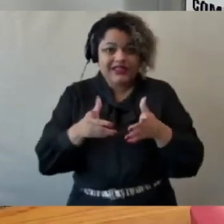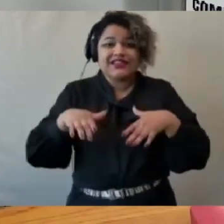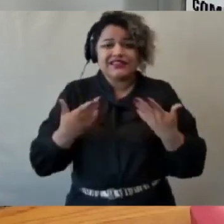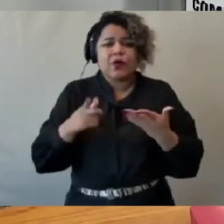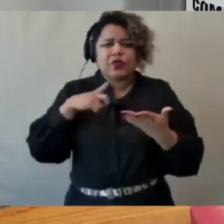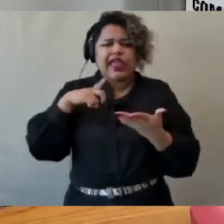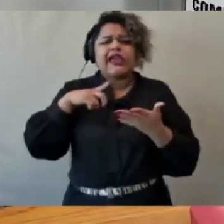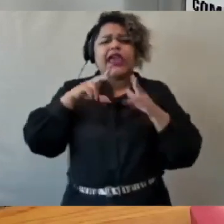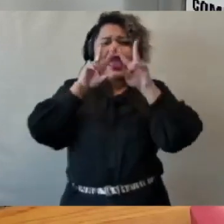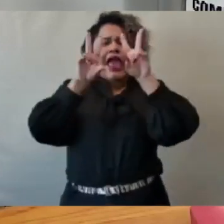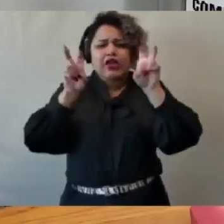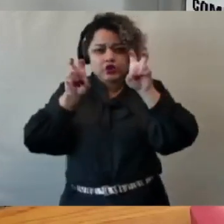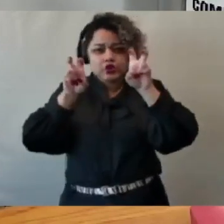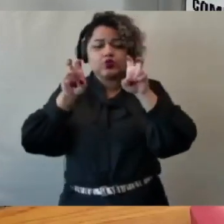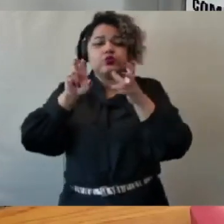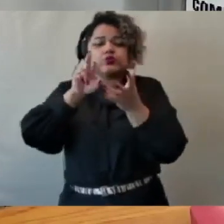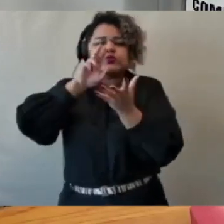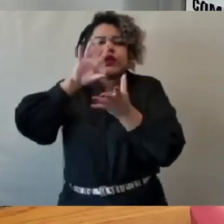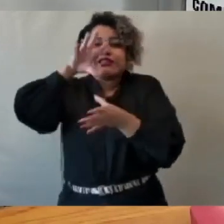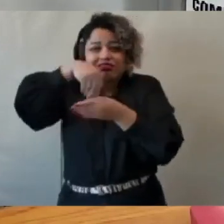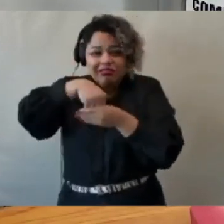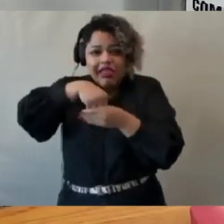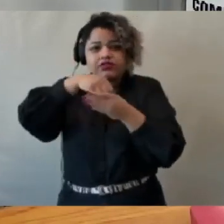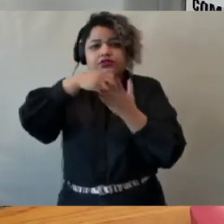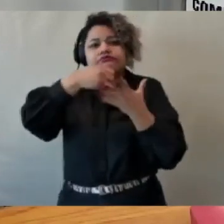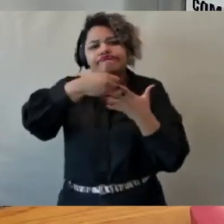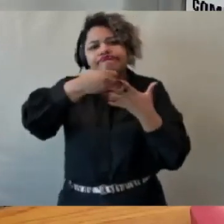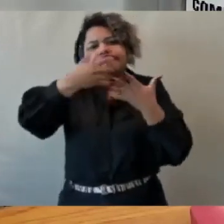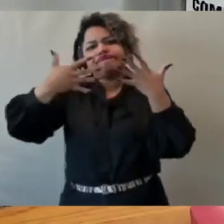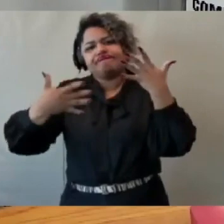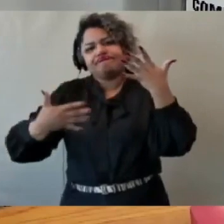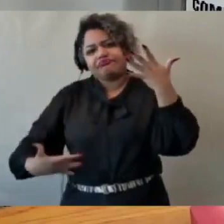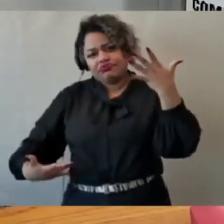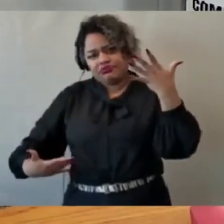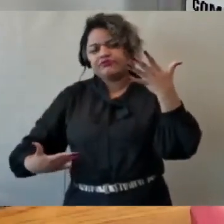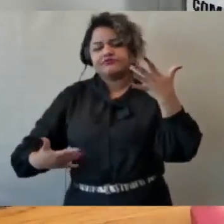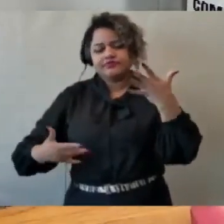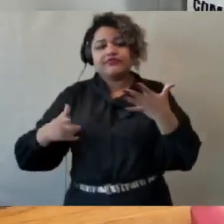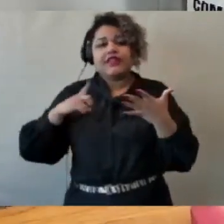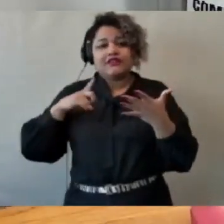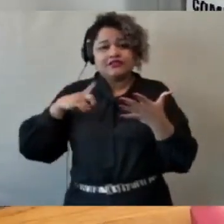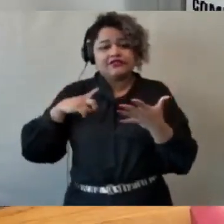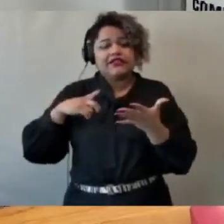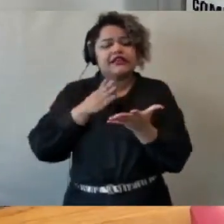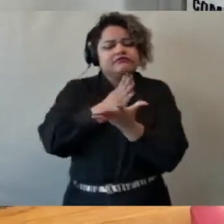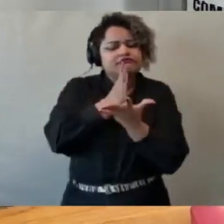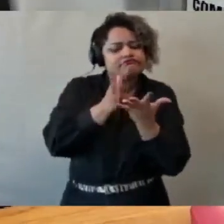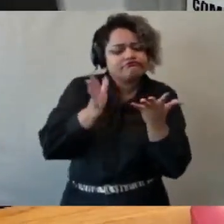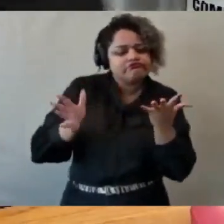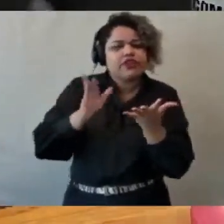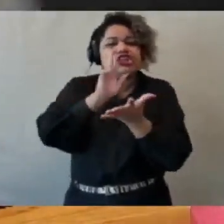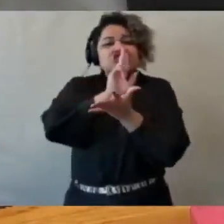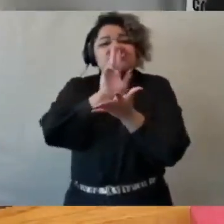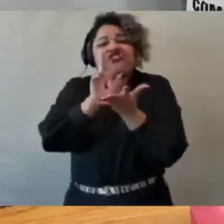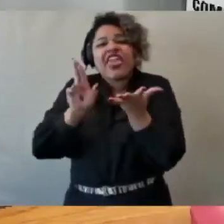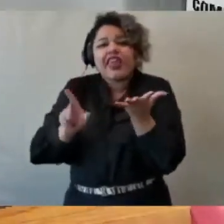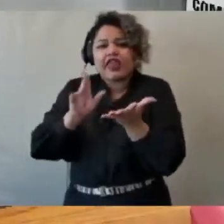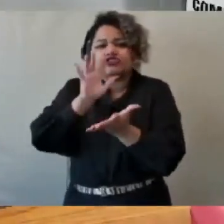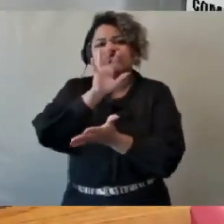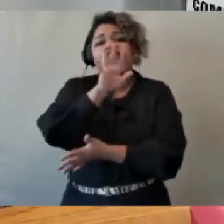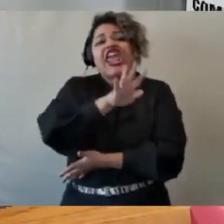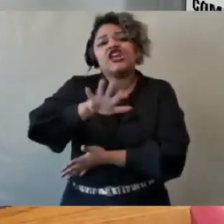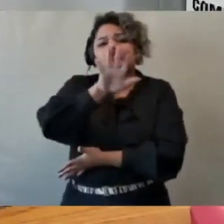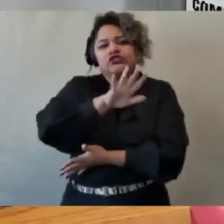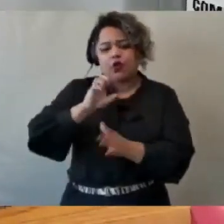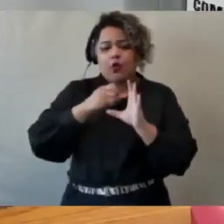assunto tão abrangente, eu acredito que tem que considerar todas essas diferenças regionais, tanto